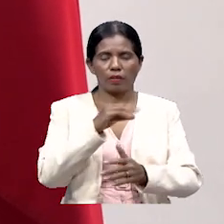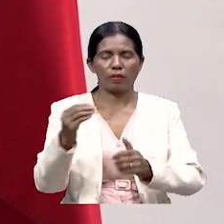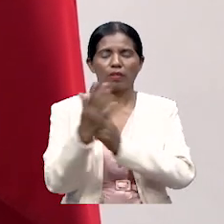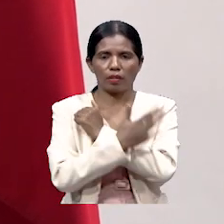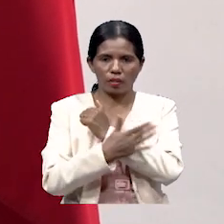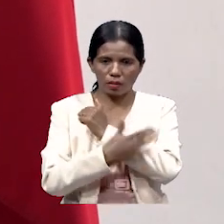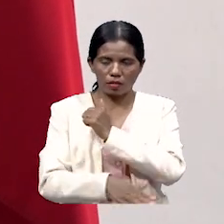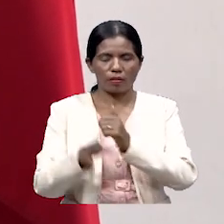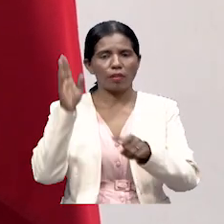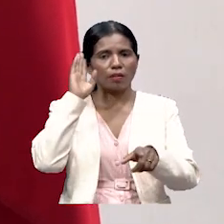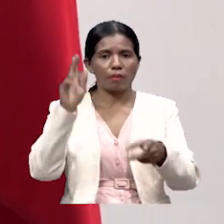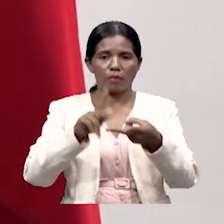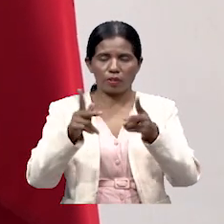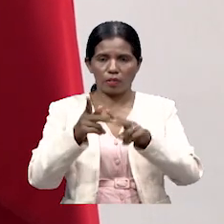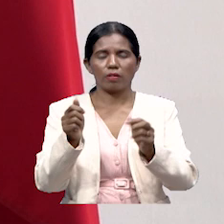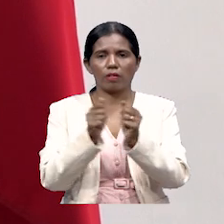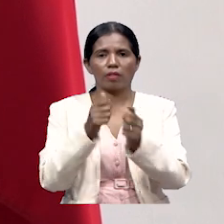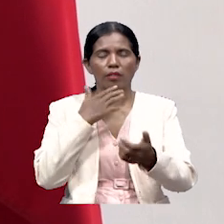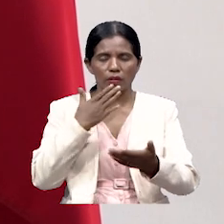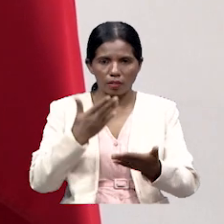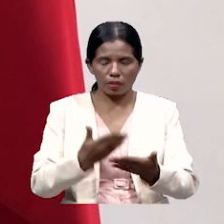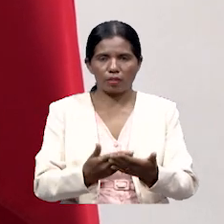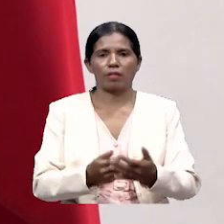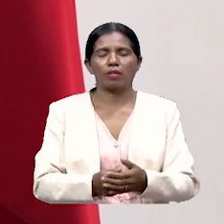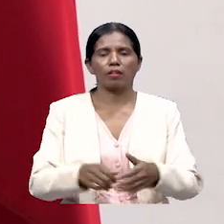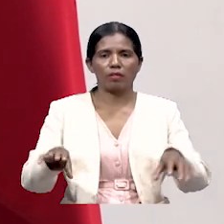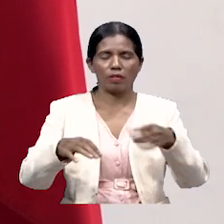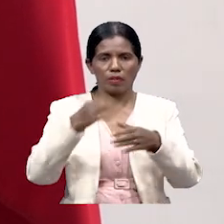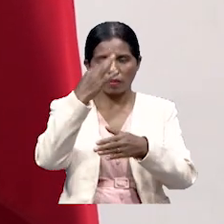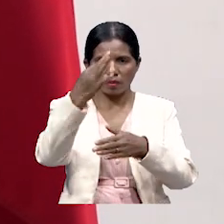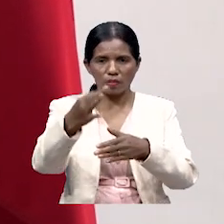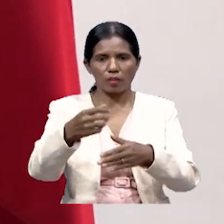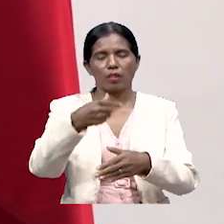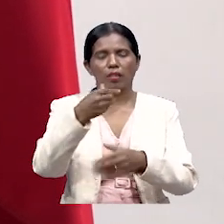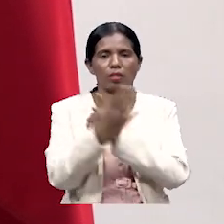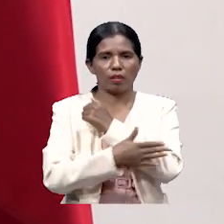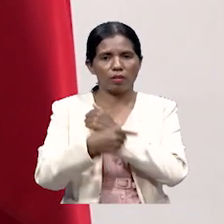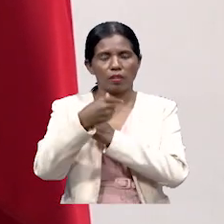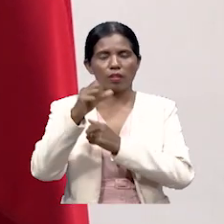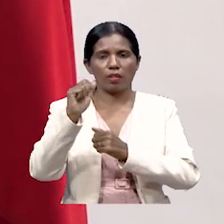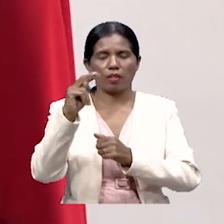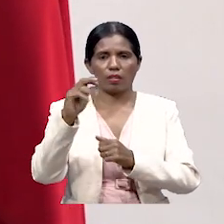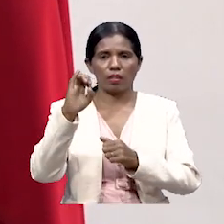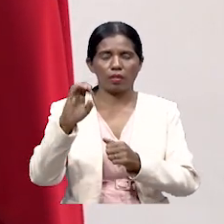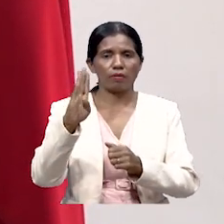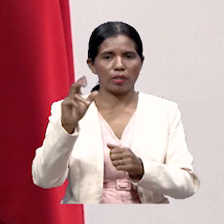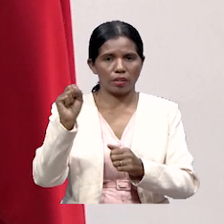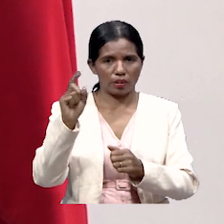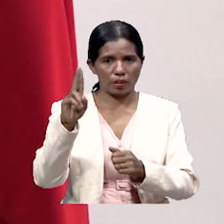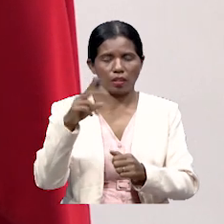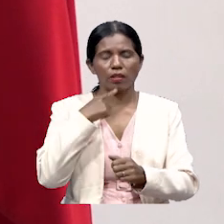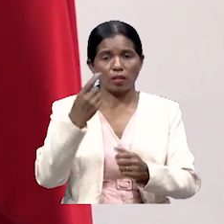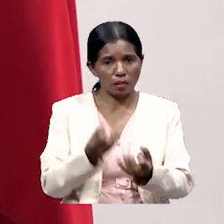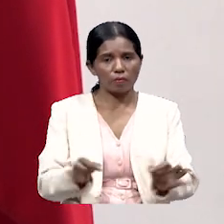irmãos e para aquilo que ela ter feito para a guiné-bissau de marcar a nossa presença nessa aqui está o importante